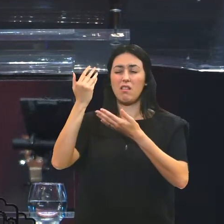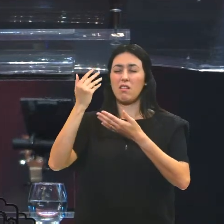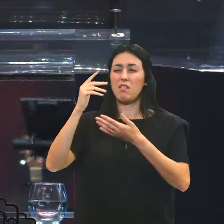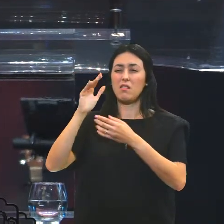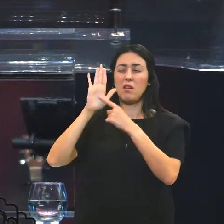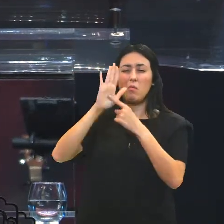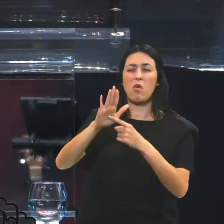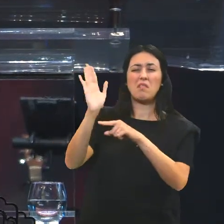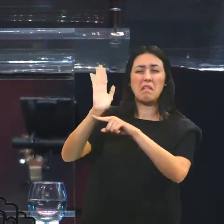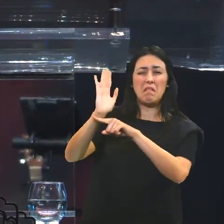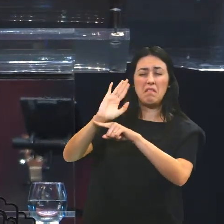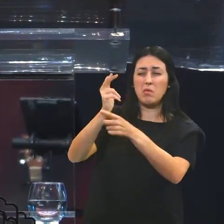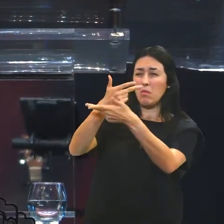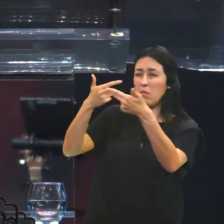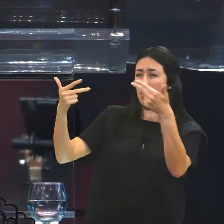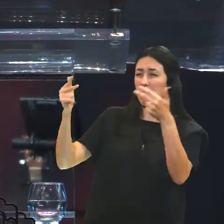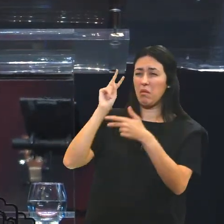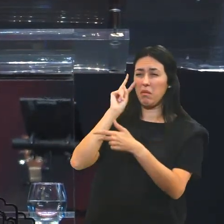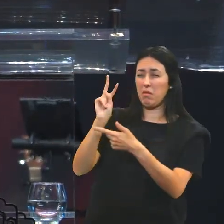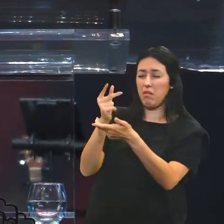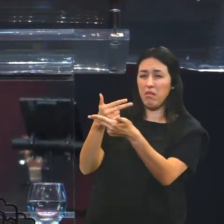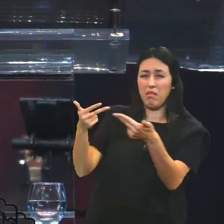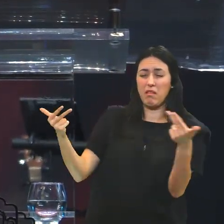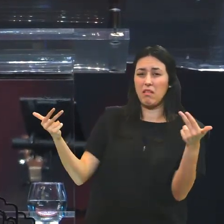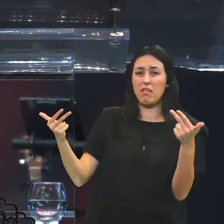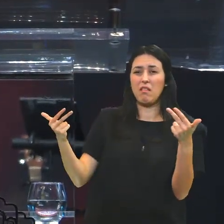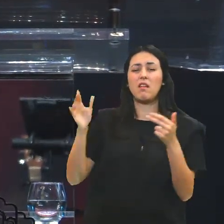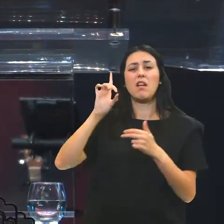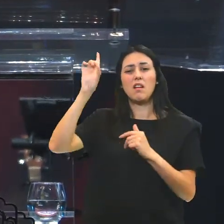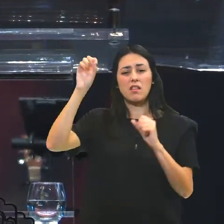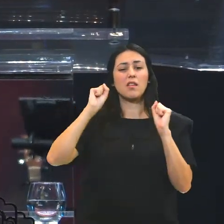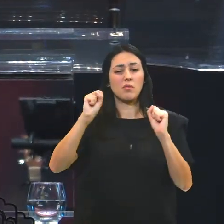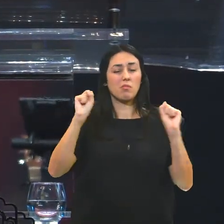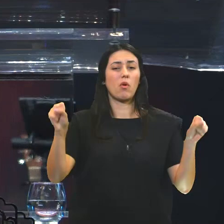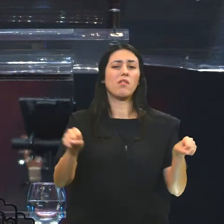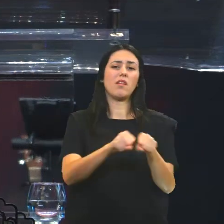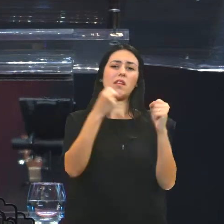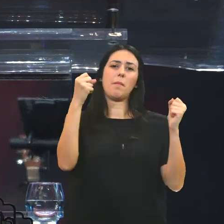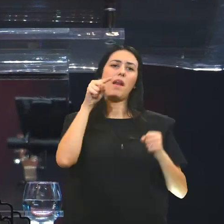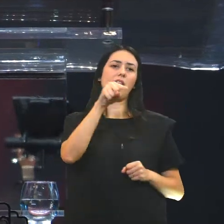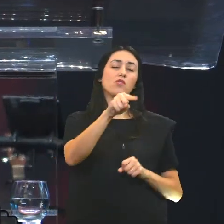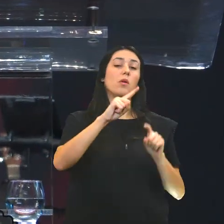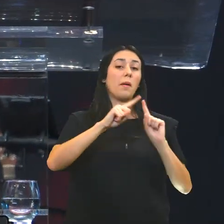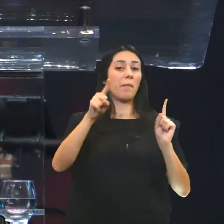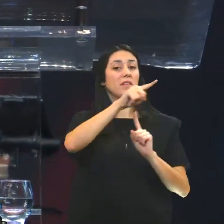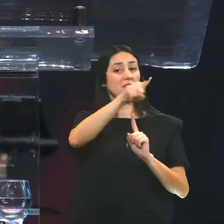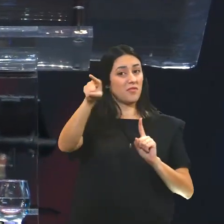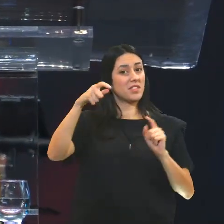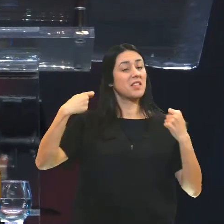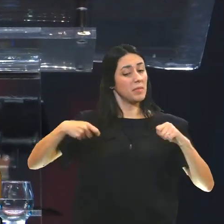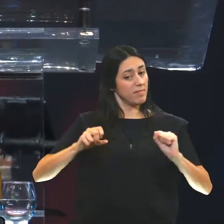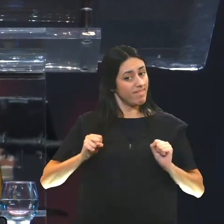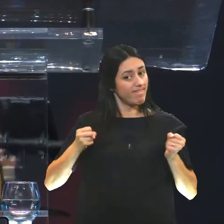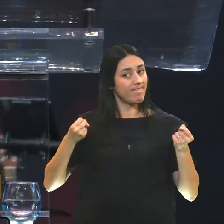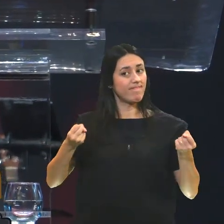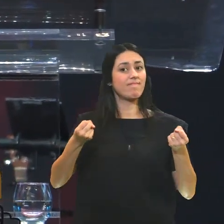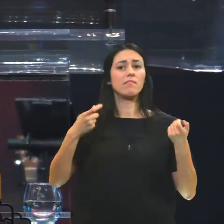nos streams, em tantas outras coisas. Deus pode quebrar tudo isso se você fizer o seu papel. É preciso